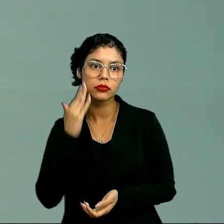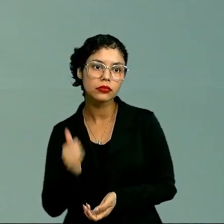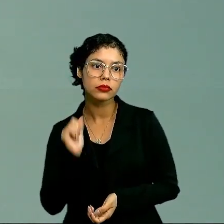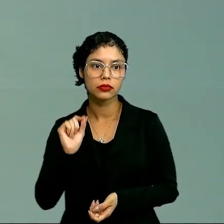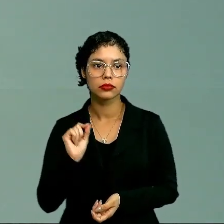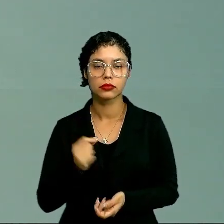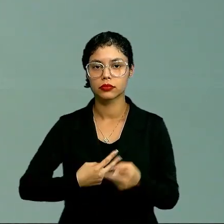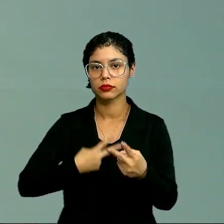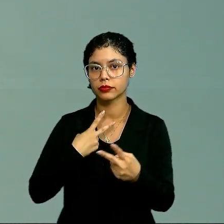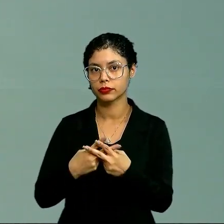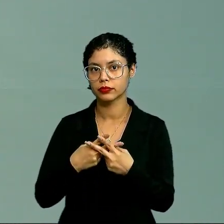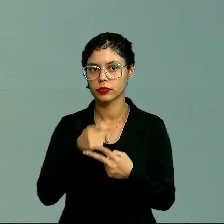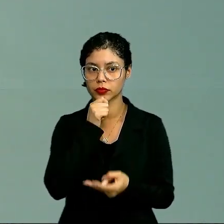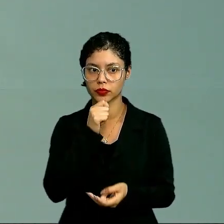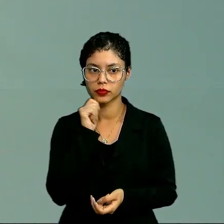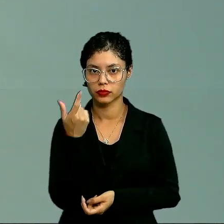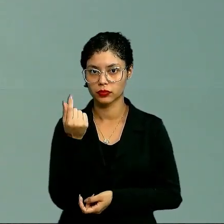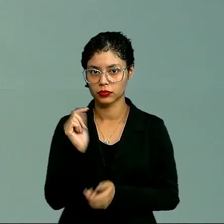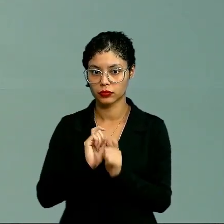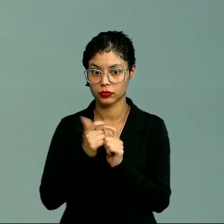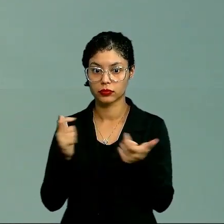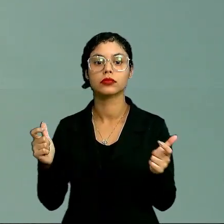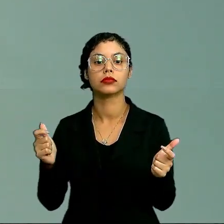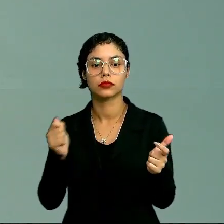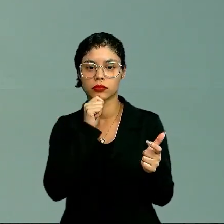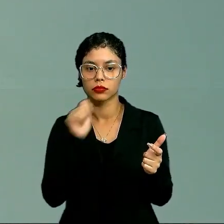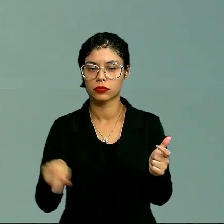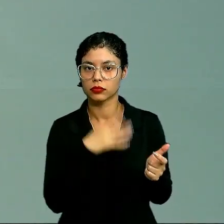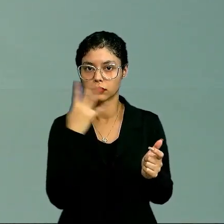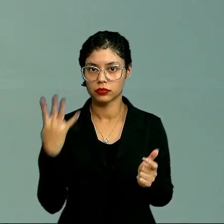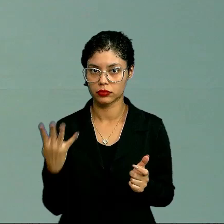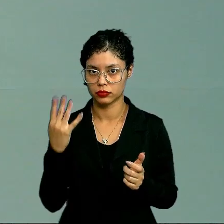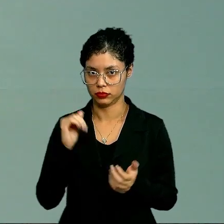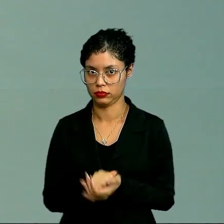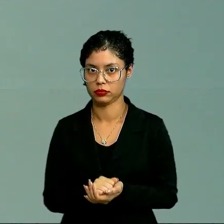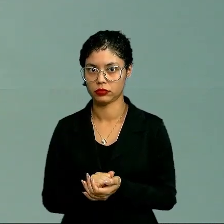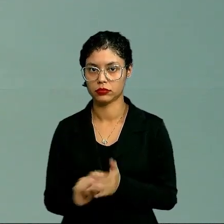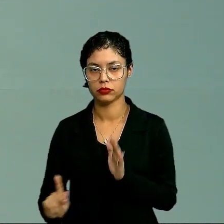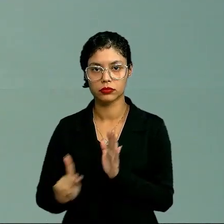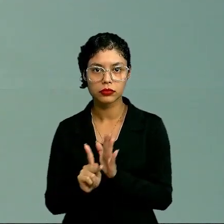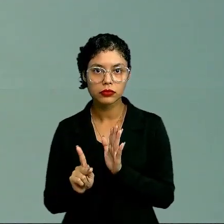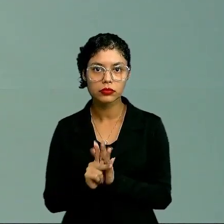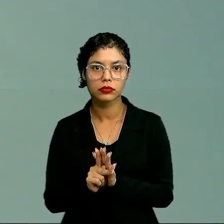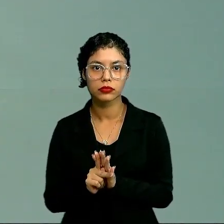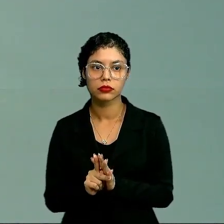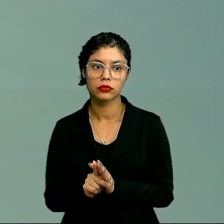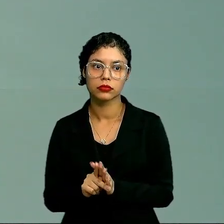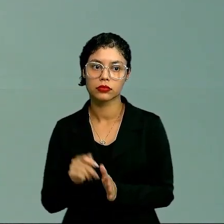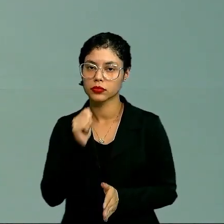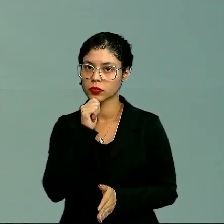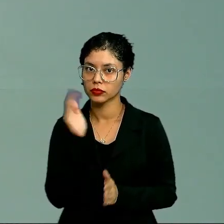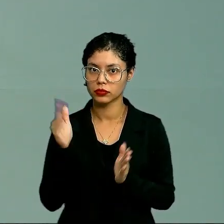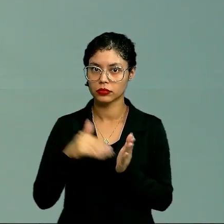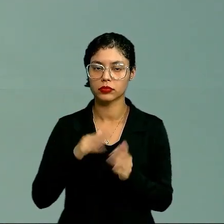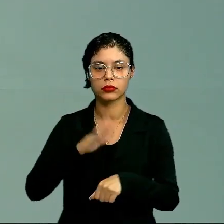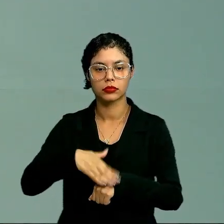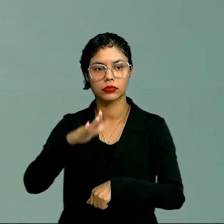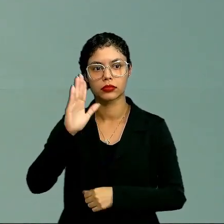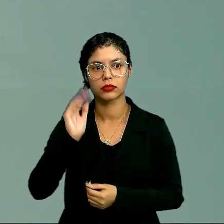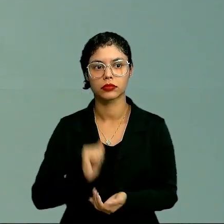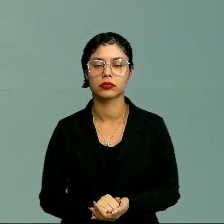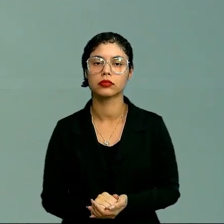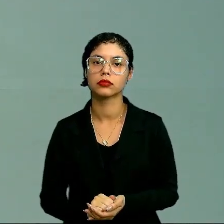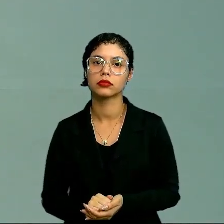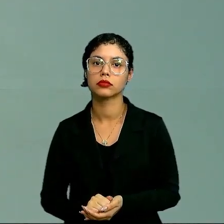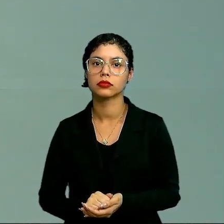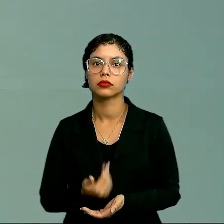que um preso, hoje em dia, ele custa um valor altíssimo para os cofres públicos. Inclusive, ele custa até mais do que um aluno na rede